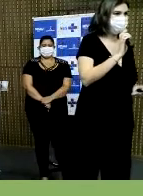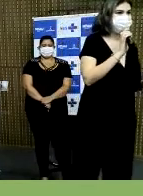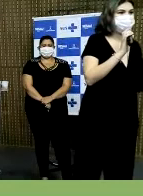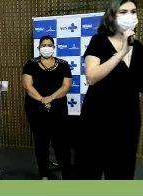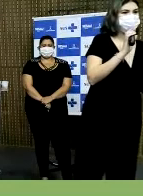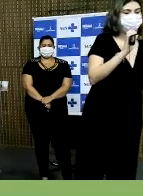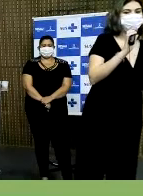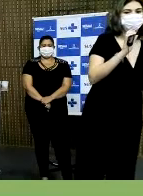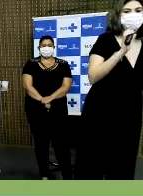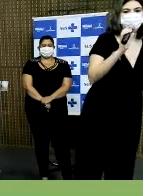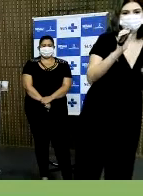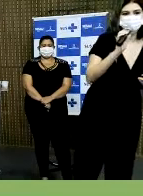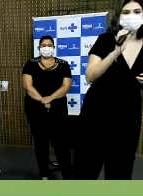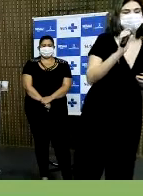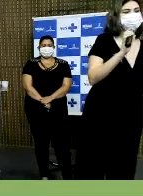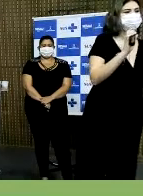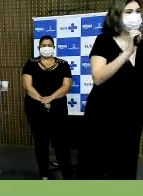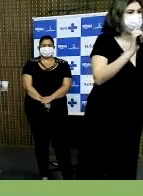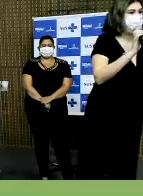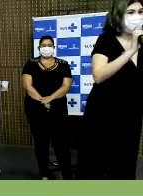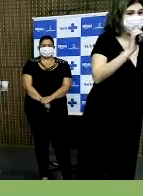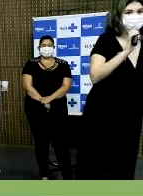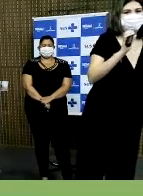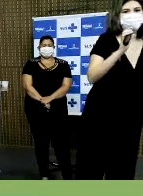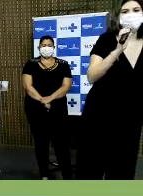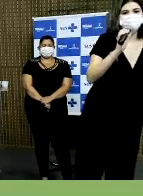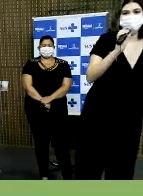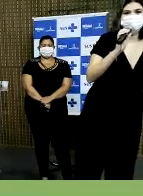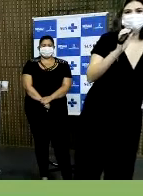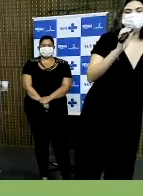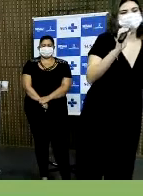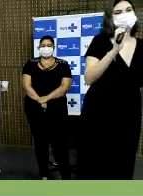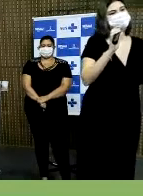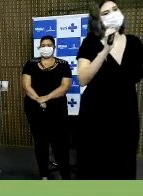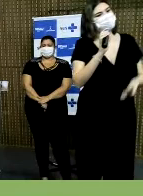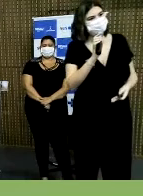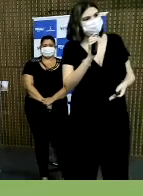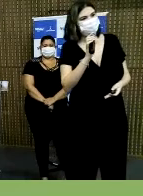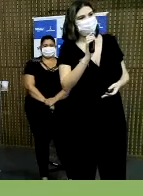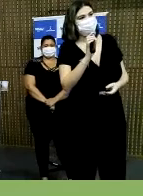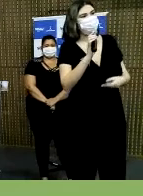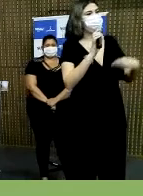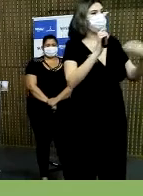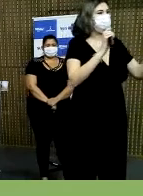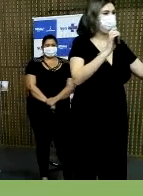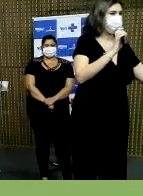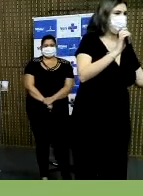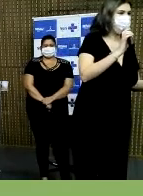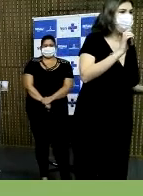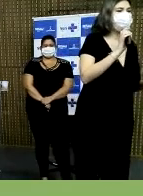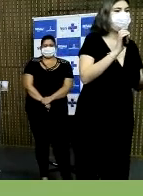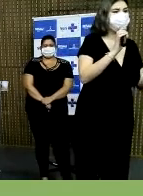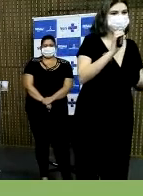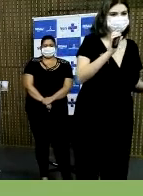flutuante, nós temos alguns pontos, por exemplo, as puérperas de gestantes, às vezes residem na área, mas vão para a casa de